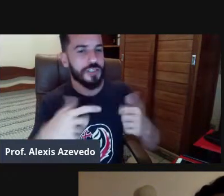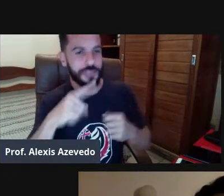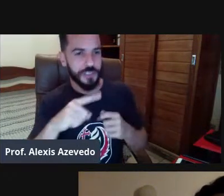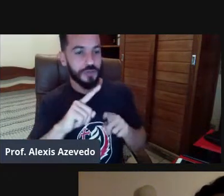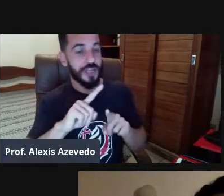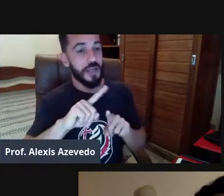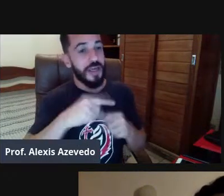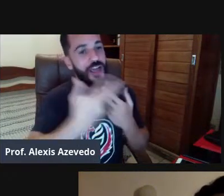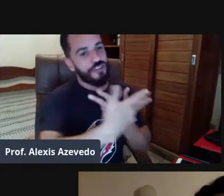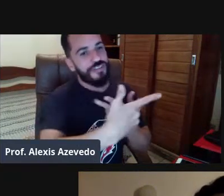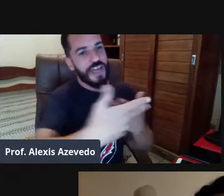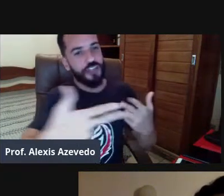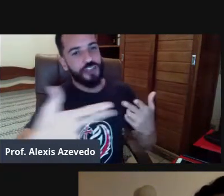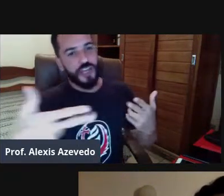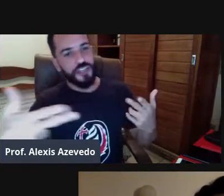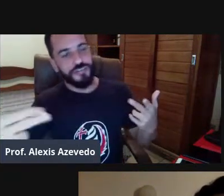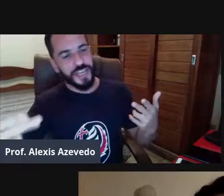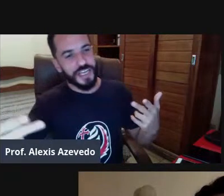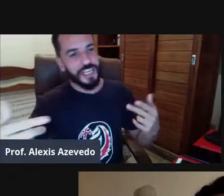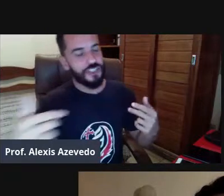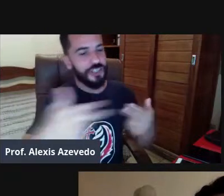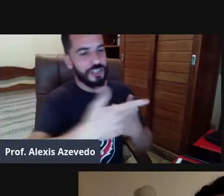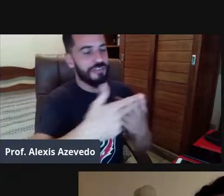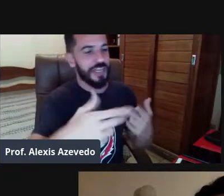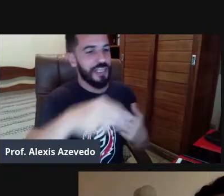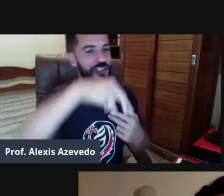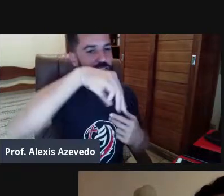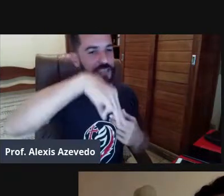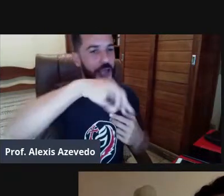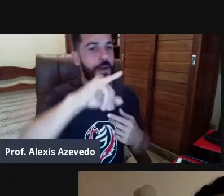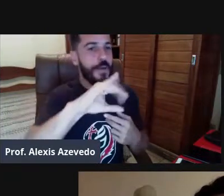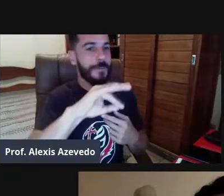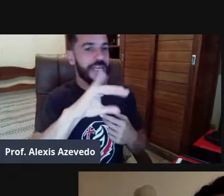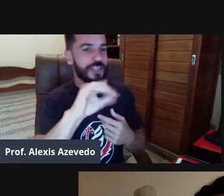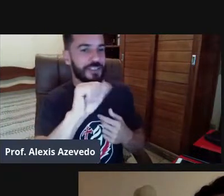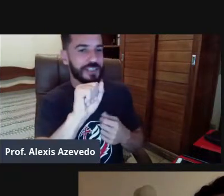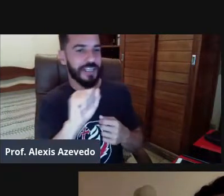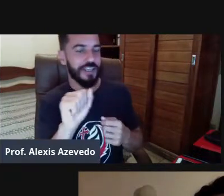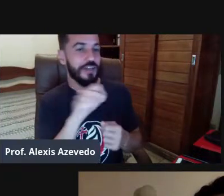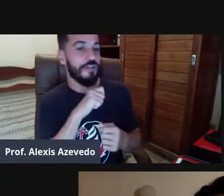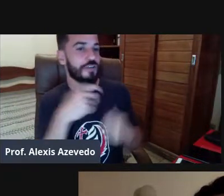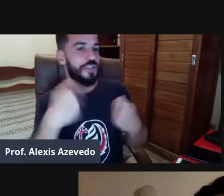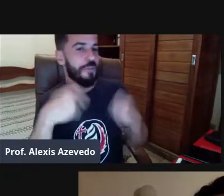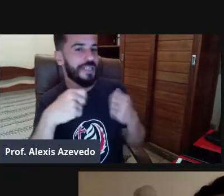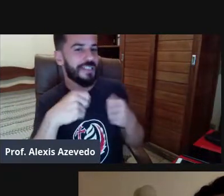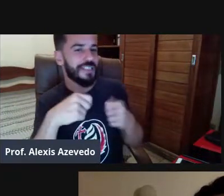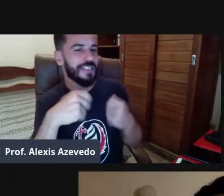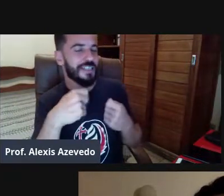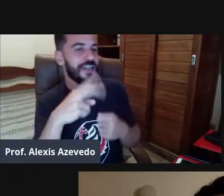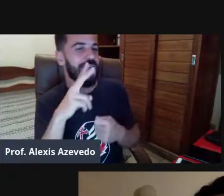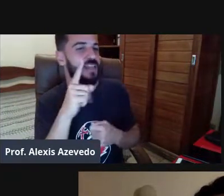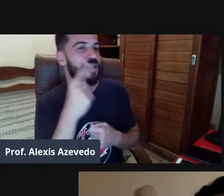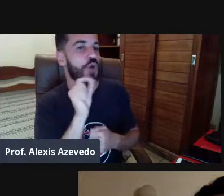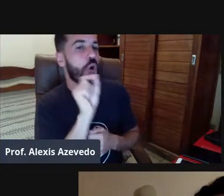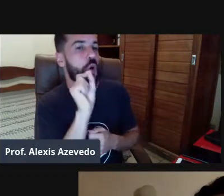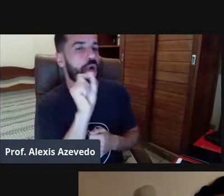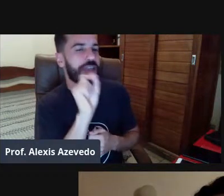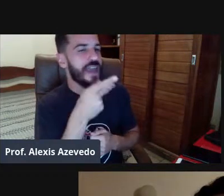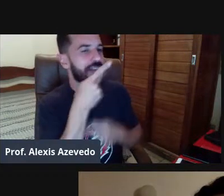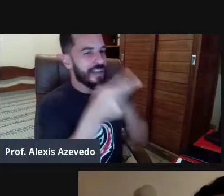né? A questão está muito mais aí em buscar aí o que é o recadinho que você quer passar com o